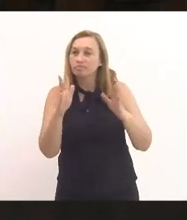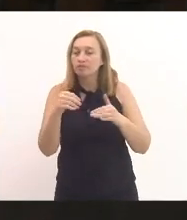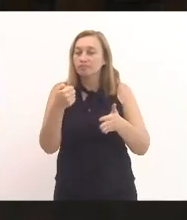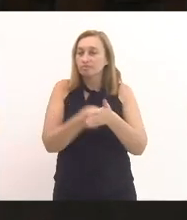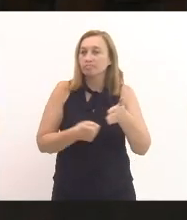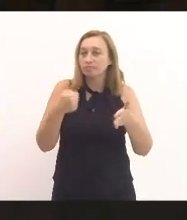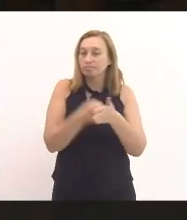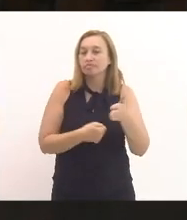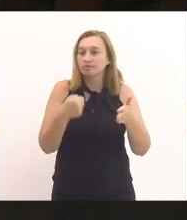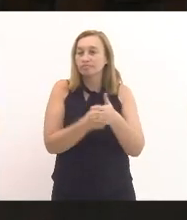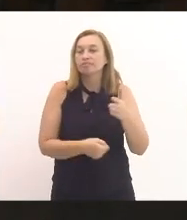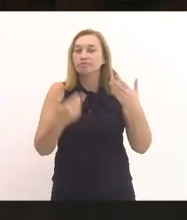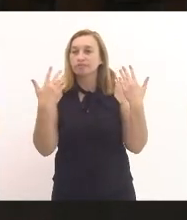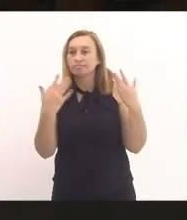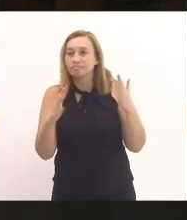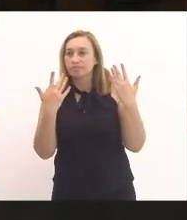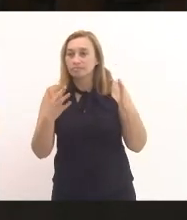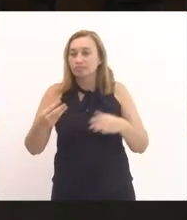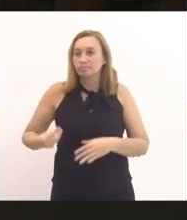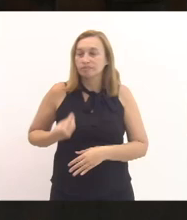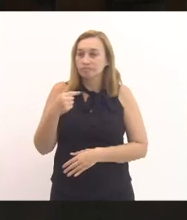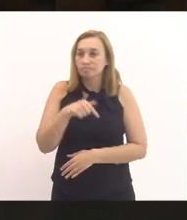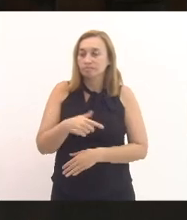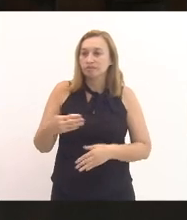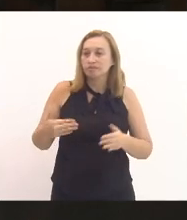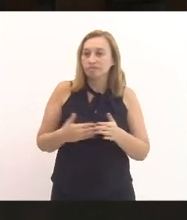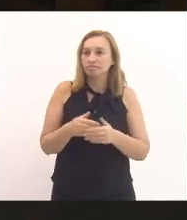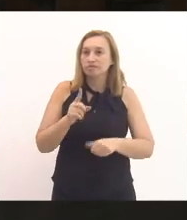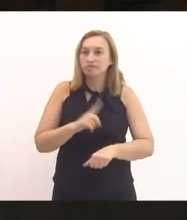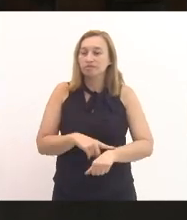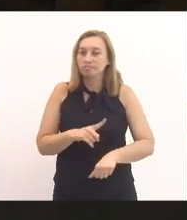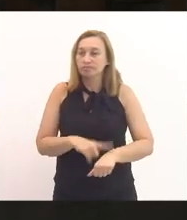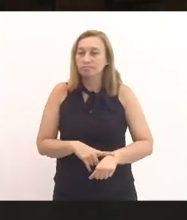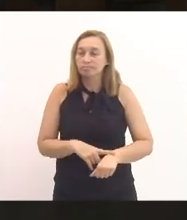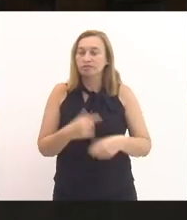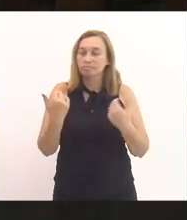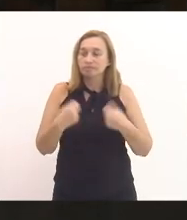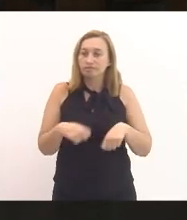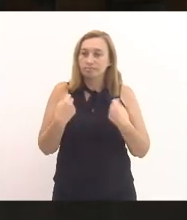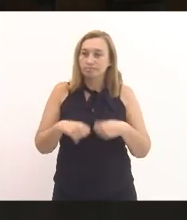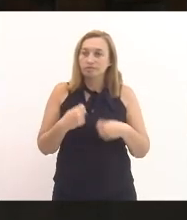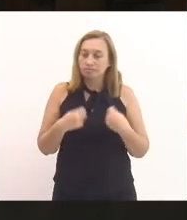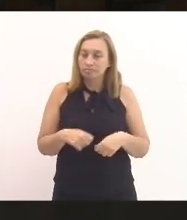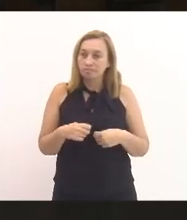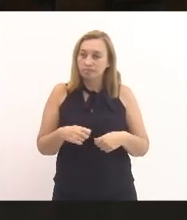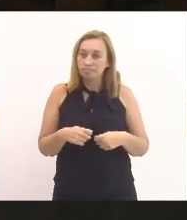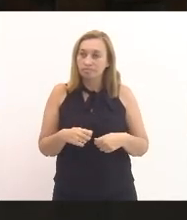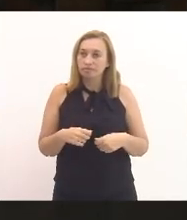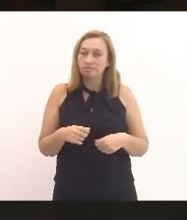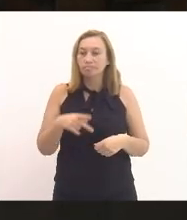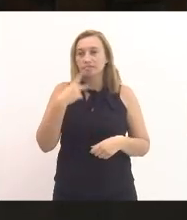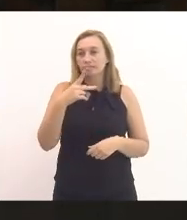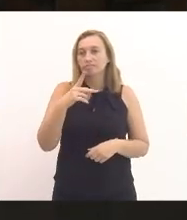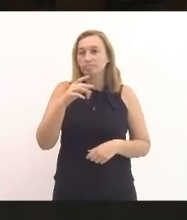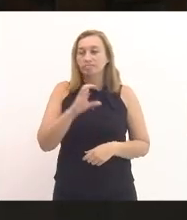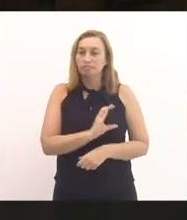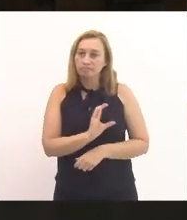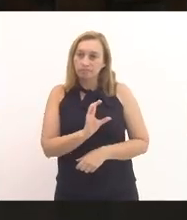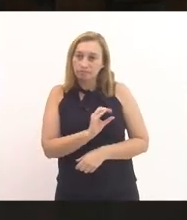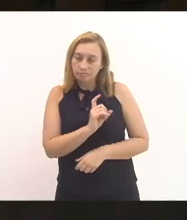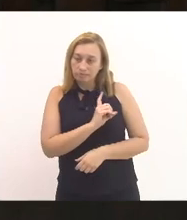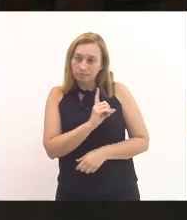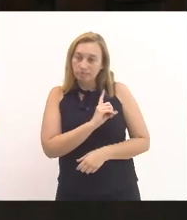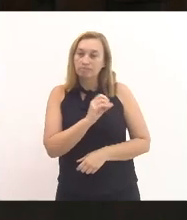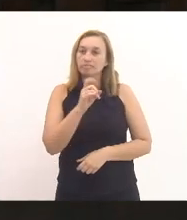pela luta parabéns por estarem aqui até esse momento é preciso unidade como foi falado pelo Carlos Augusto é